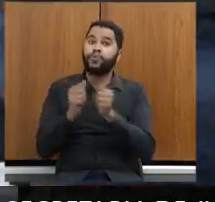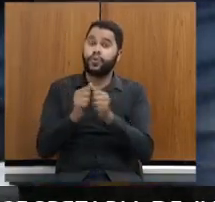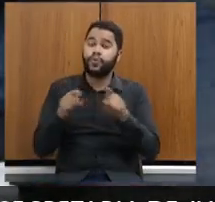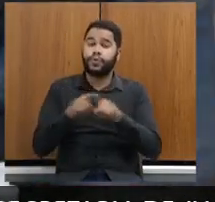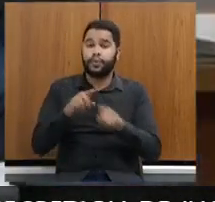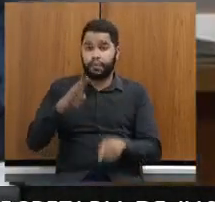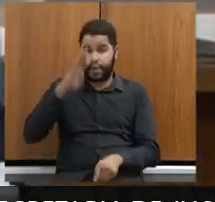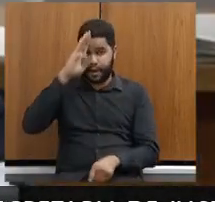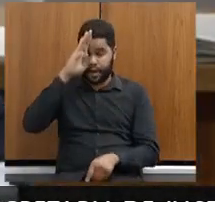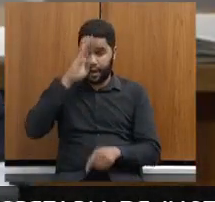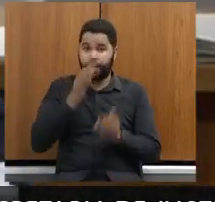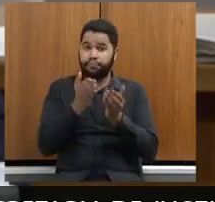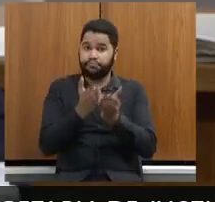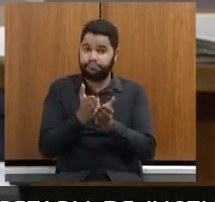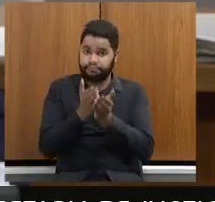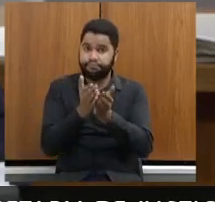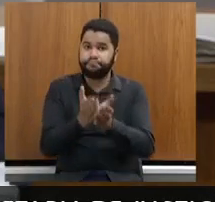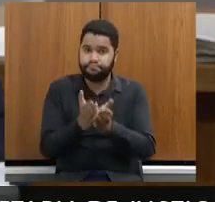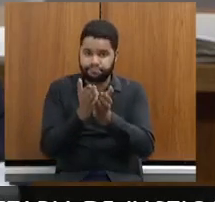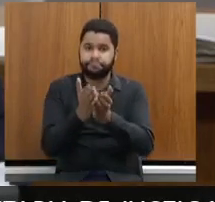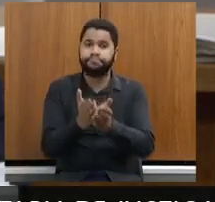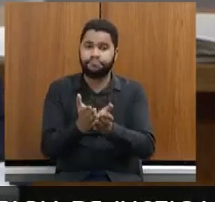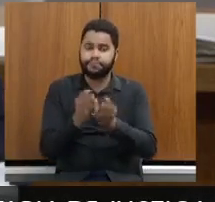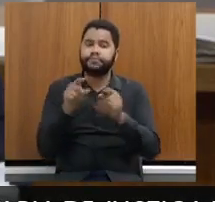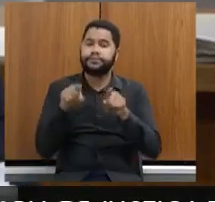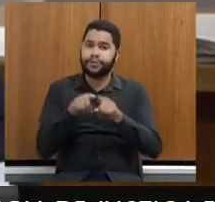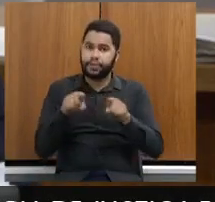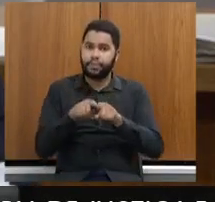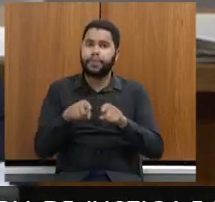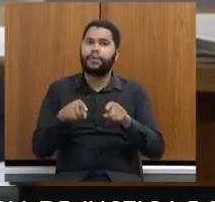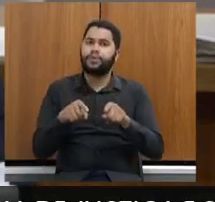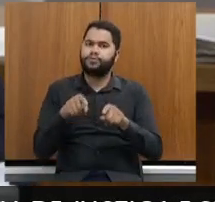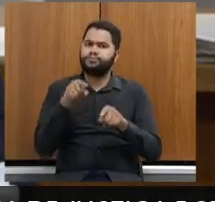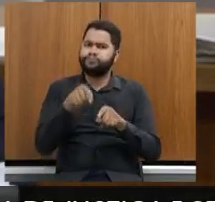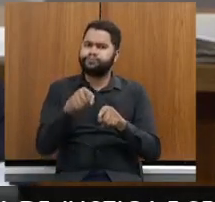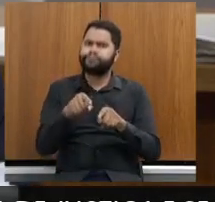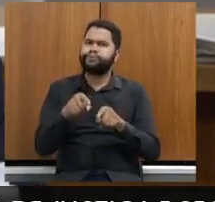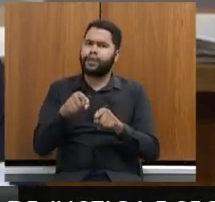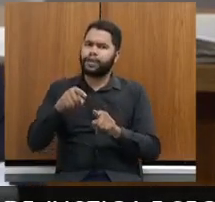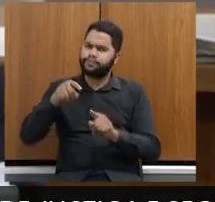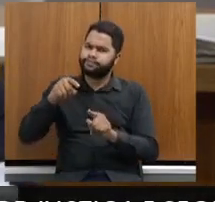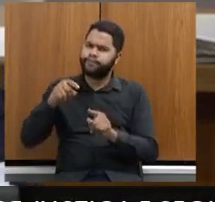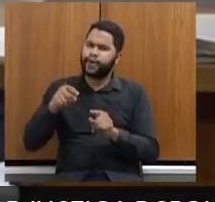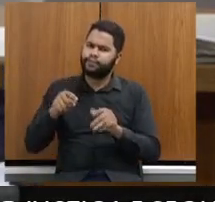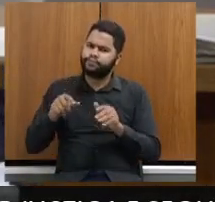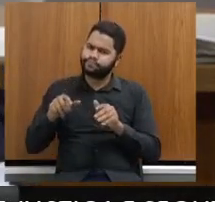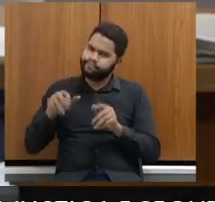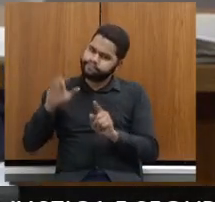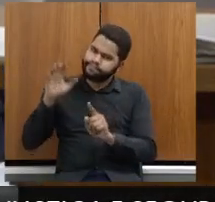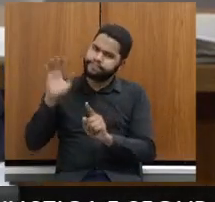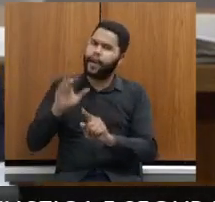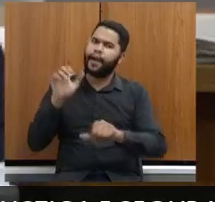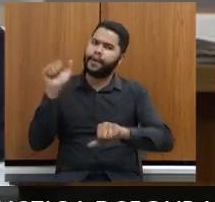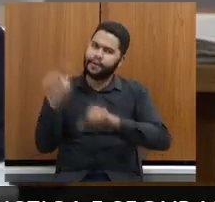os nossos Rios Então a gente vai fazer umas alterações muito forte muito muito impactante até que ainda vão acontecer